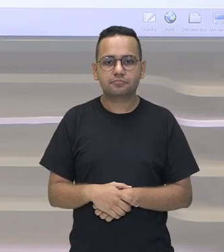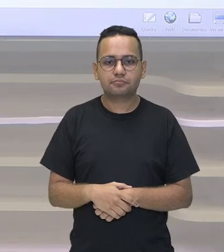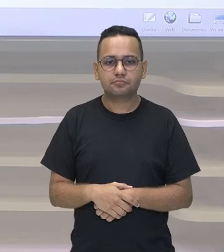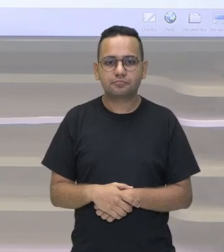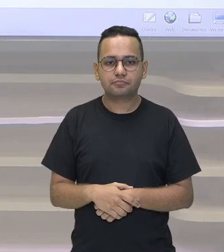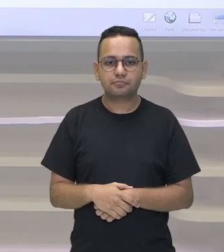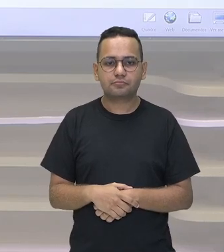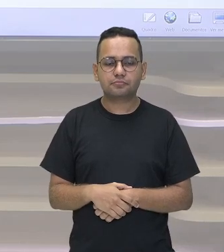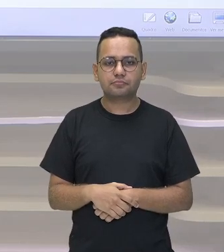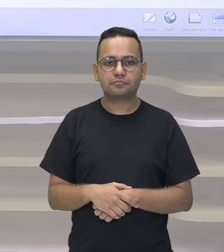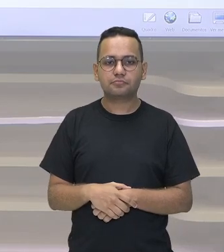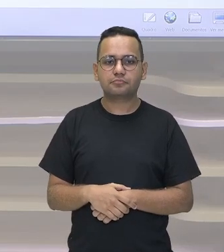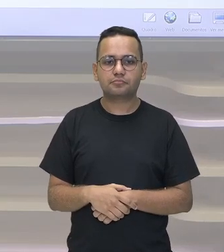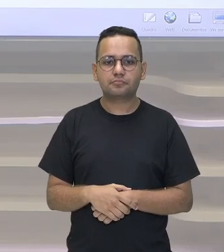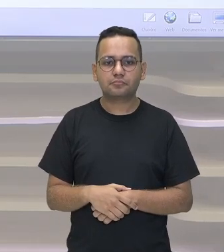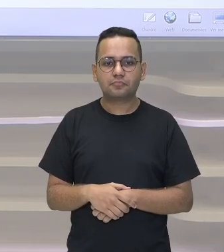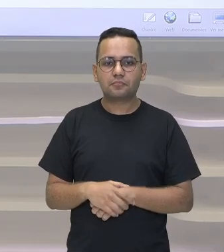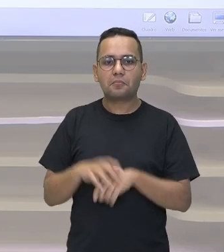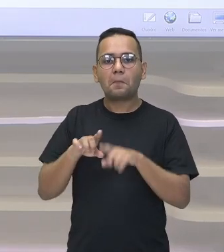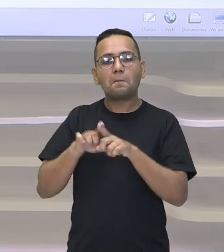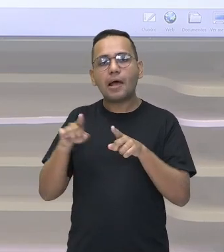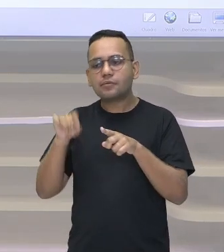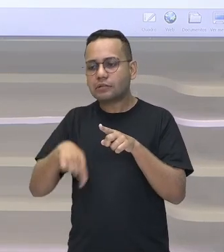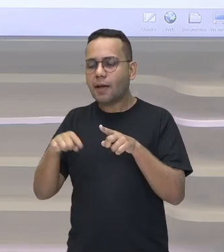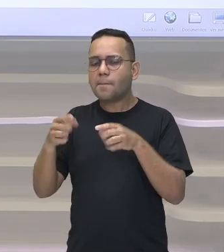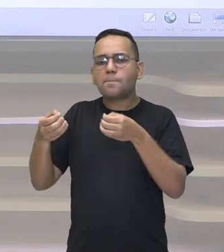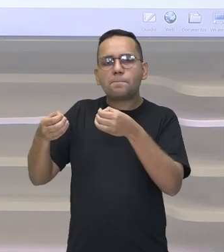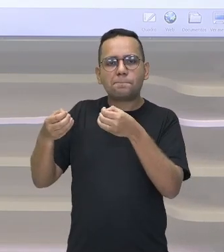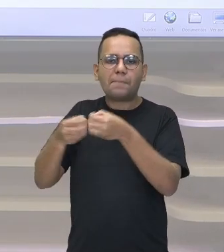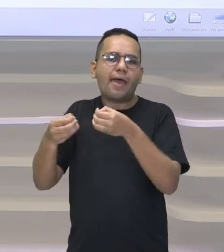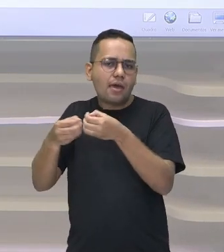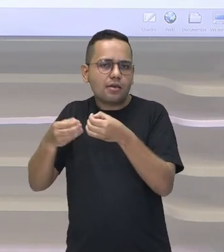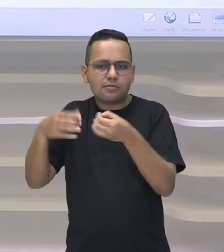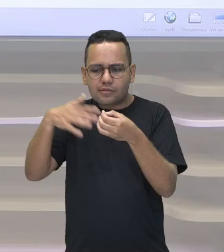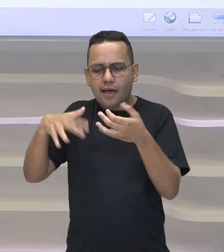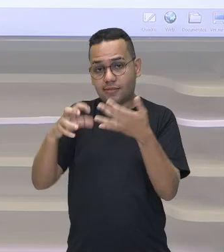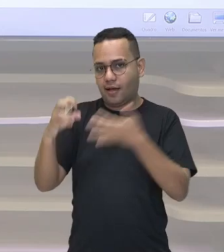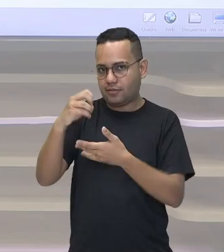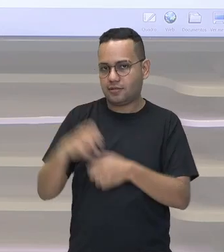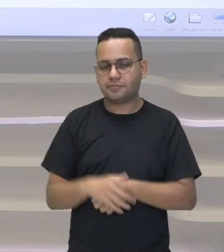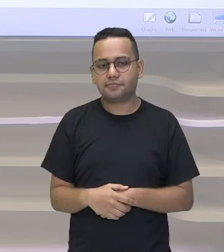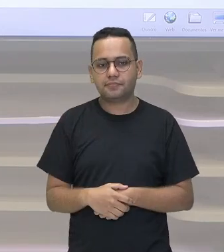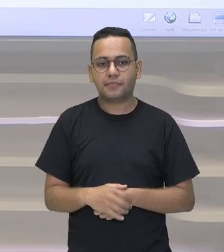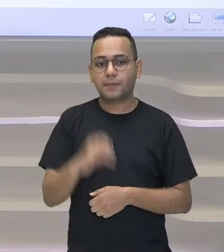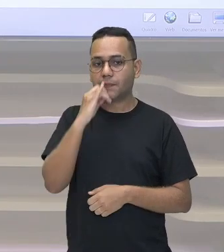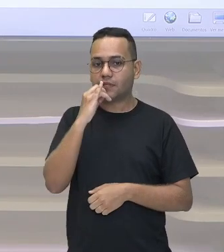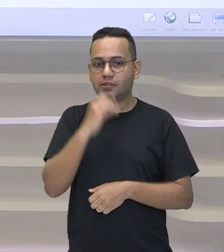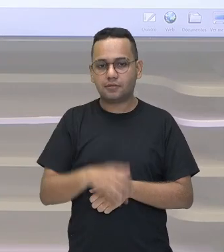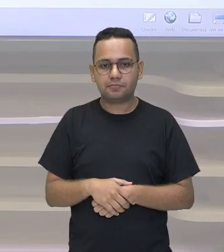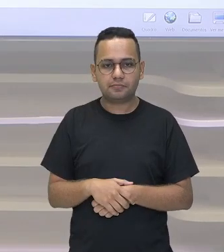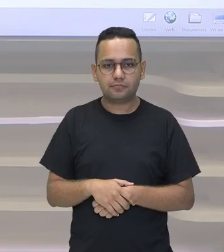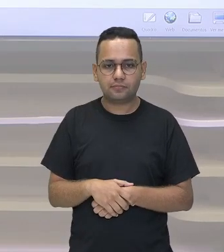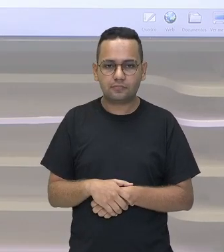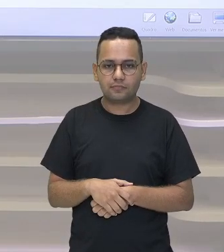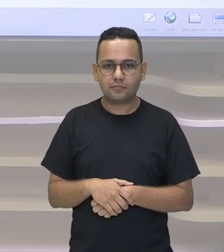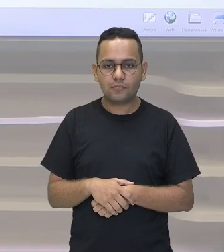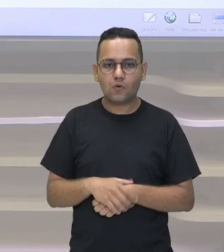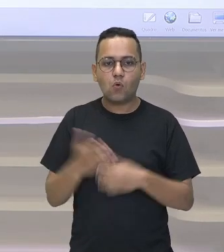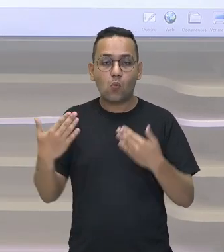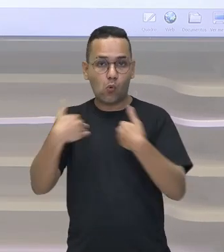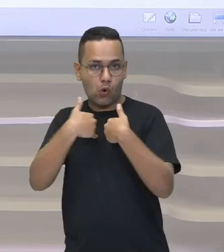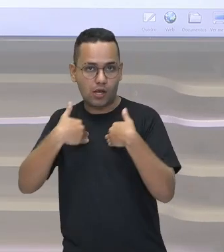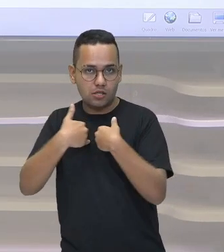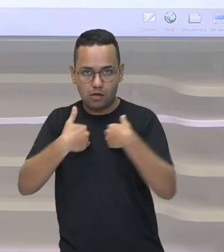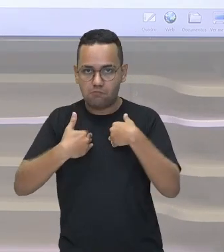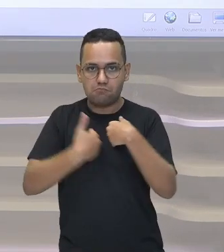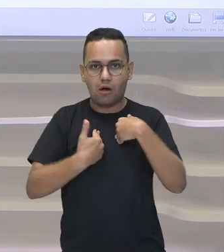se dá para quem está mais próximo ao produtor. Por exemplo, quem for consumir diretamente o produtor, ele vai ser o